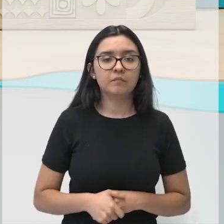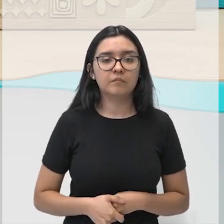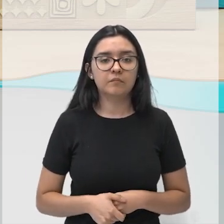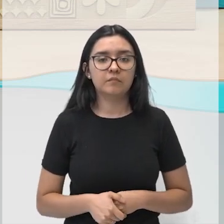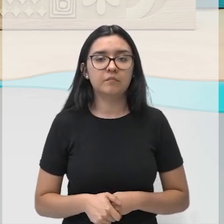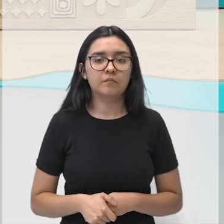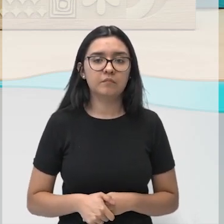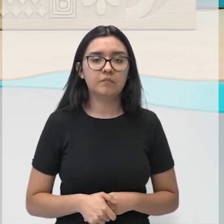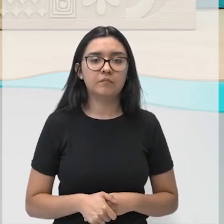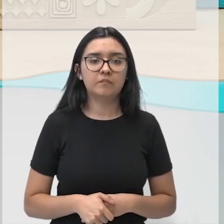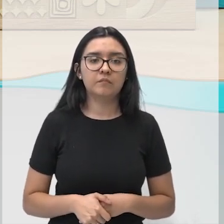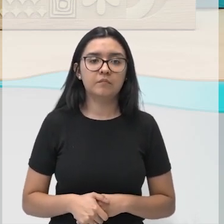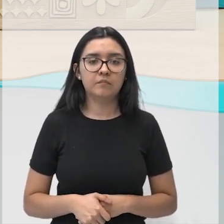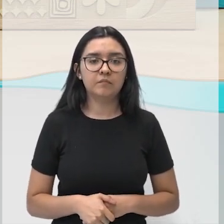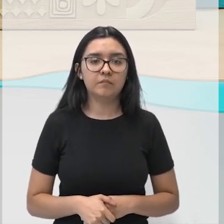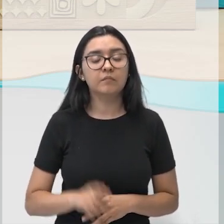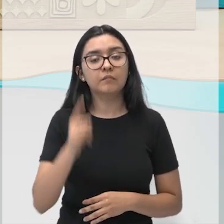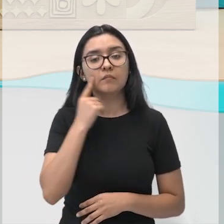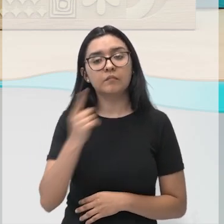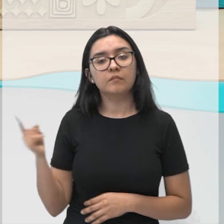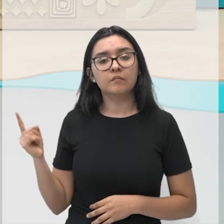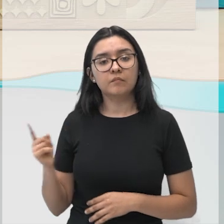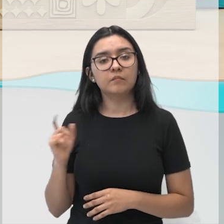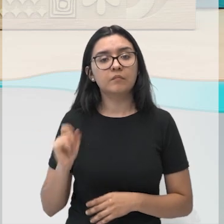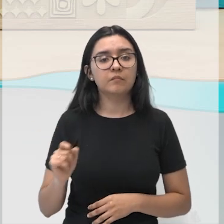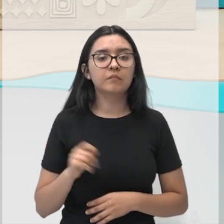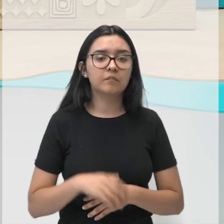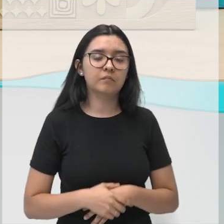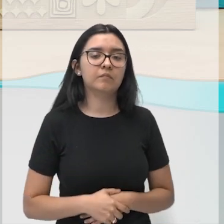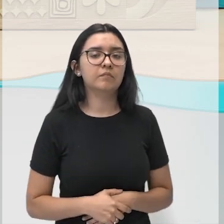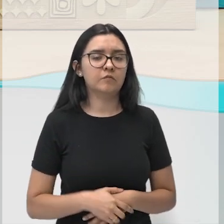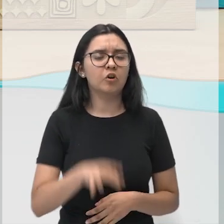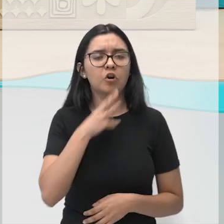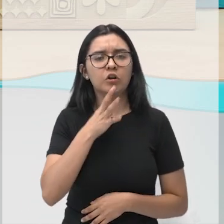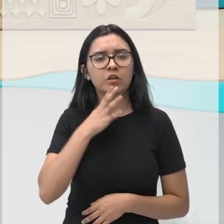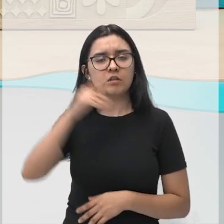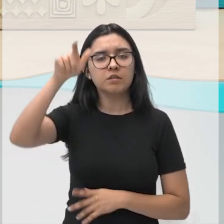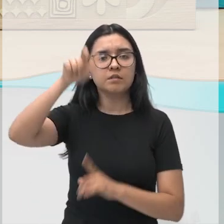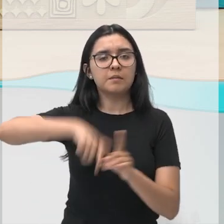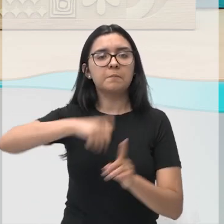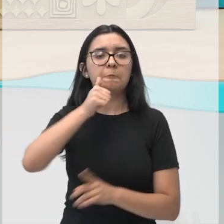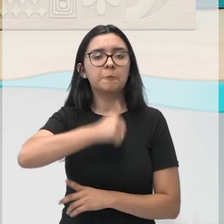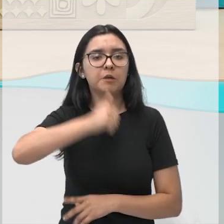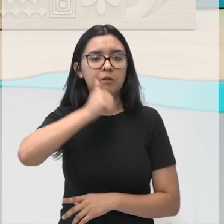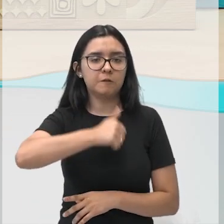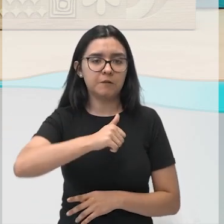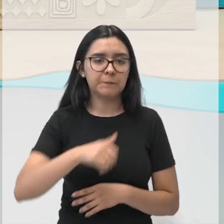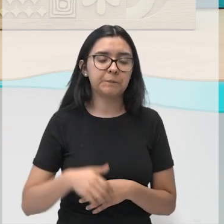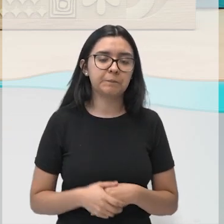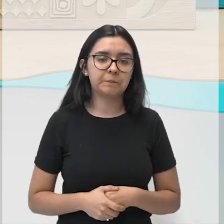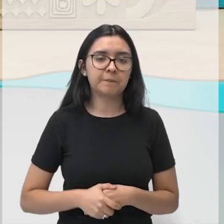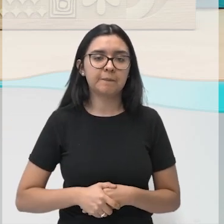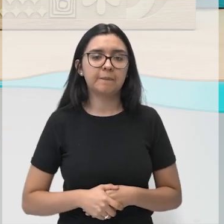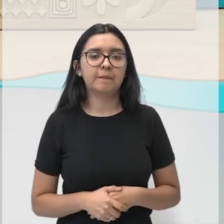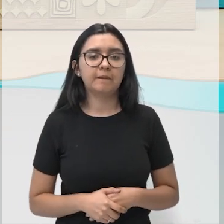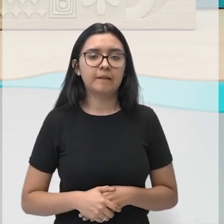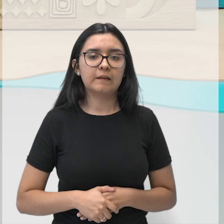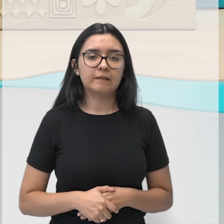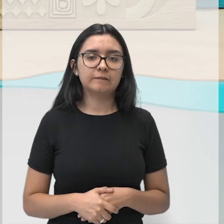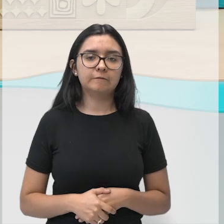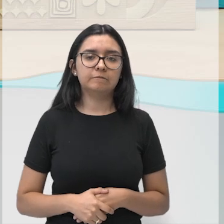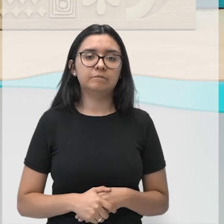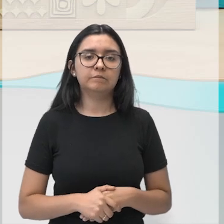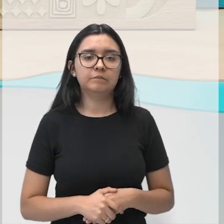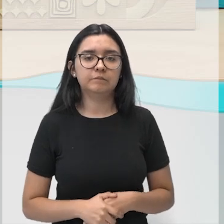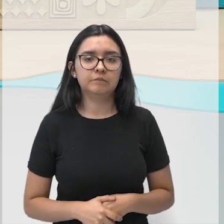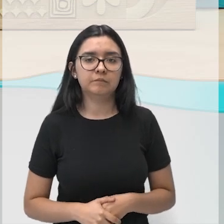Aqui, quem assiste aí Stranger Things está reconhecendo quem é esta pessoa, nessa moça.